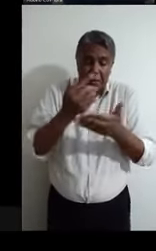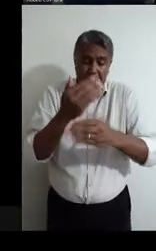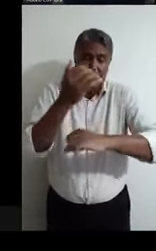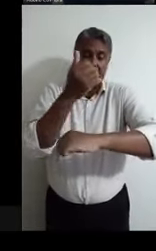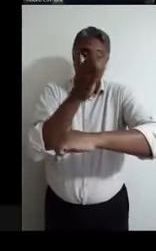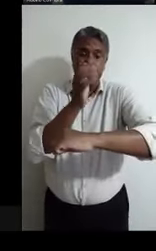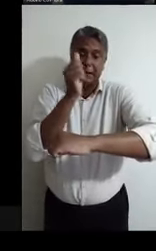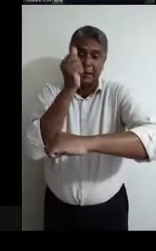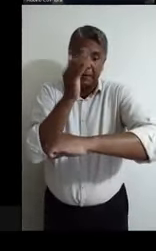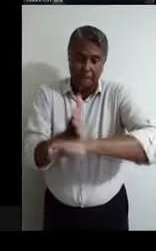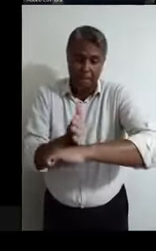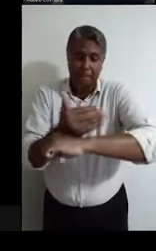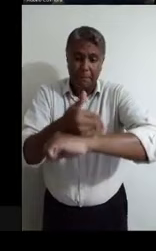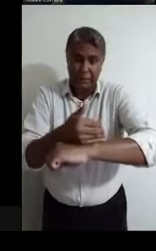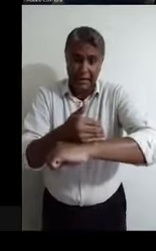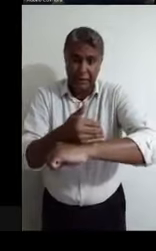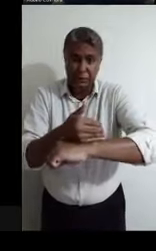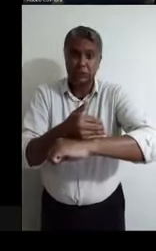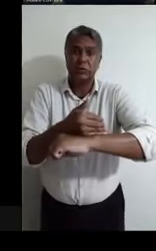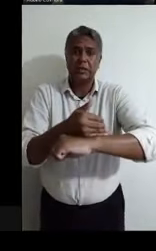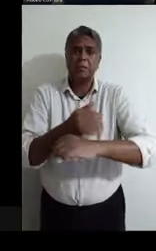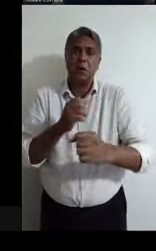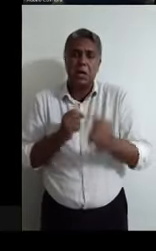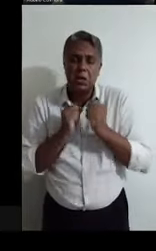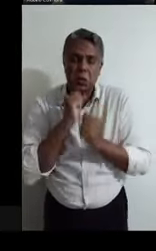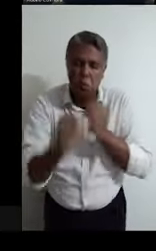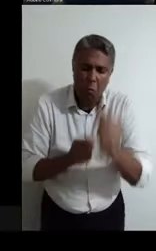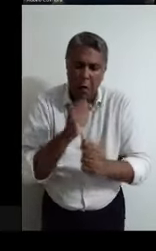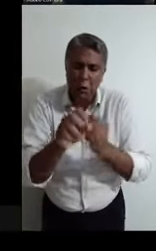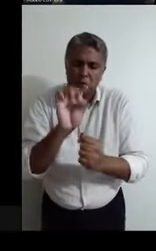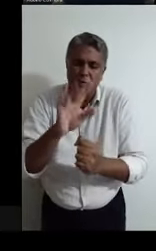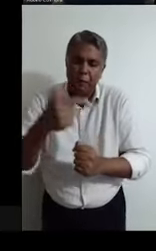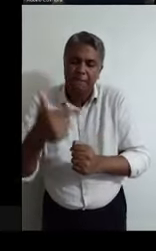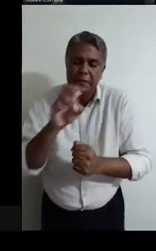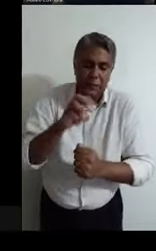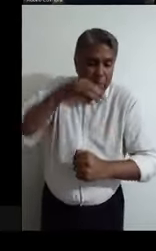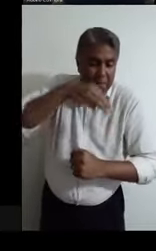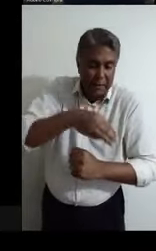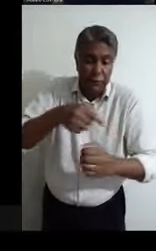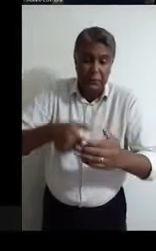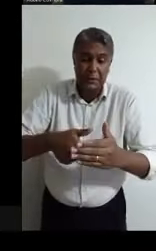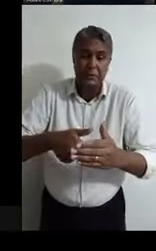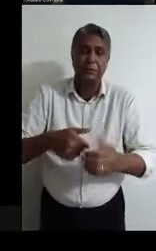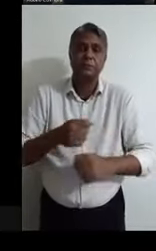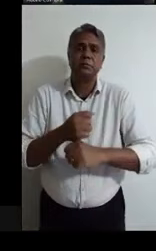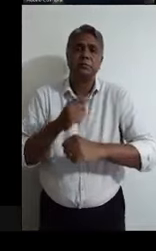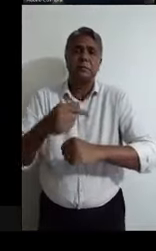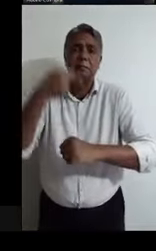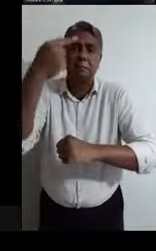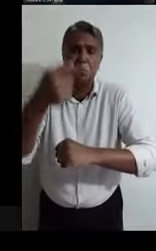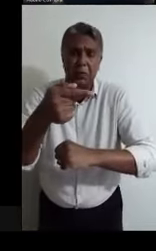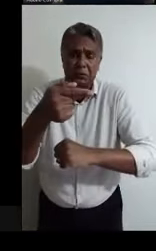5 segundos, ele percorreu apenas 25 metros. Na segunda metade do